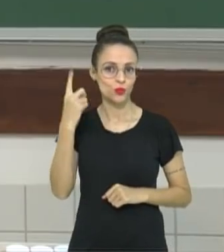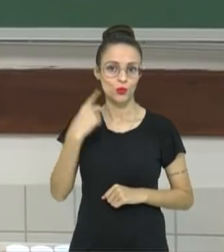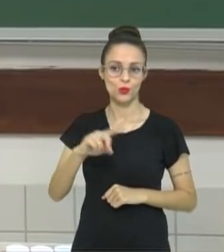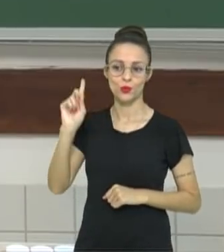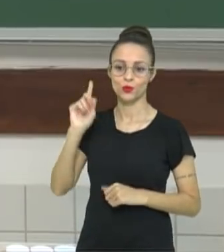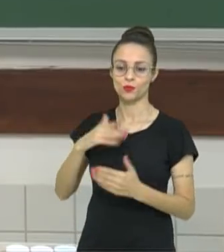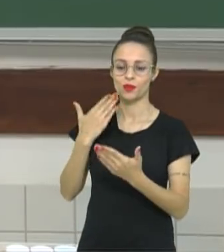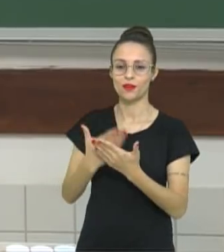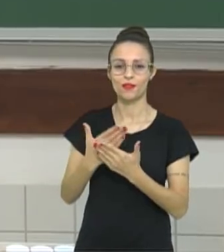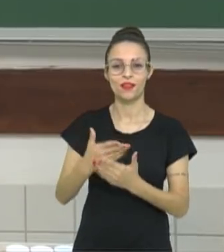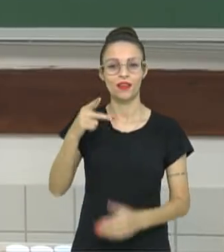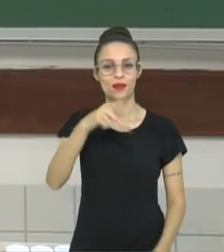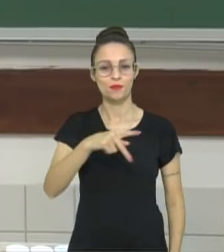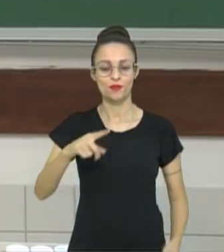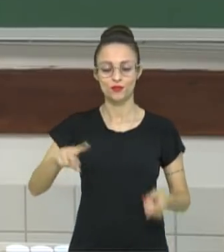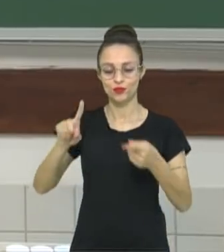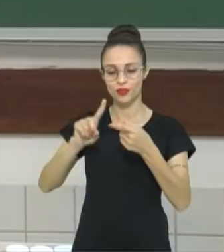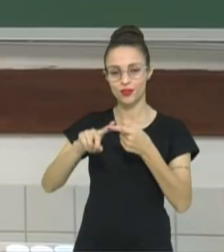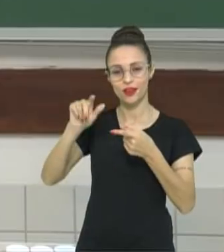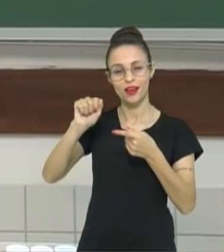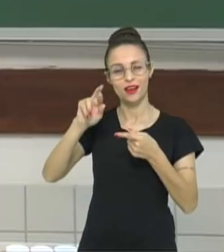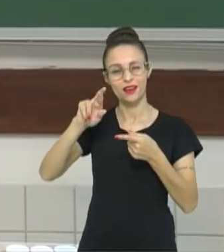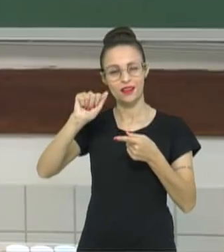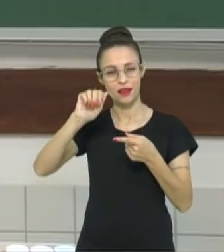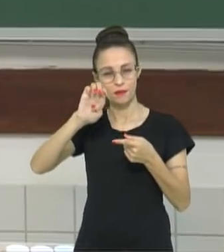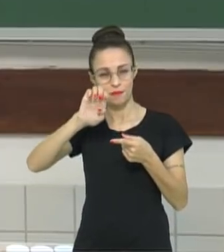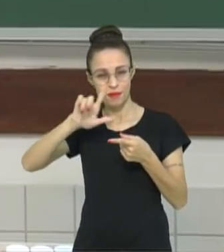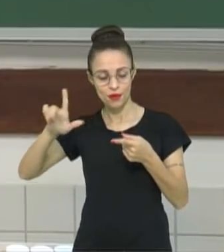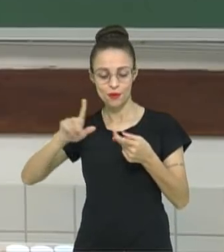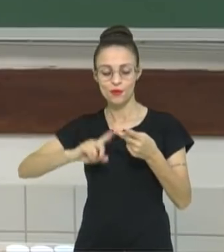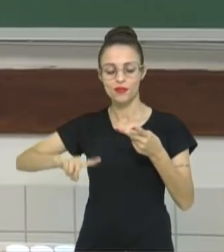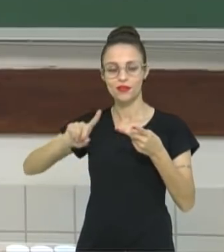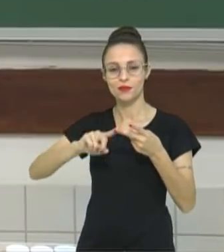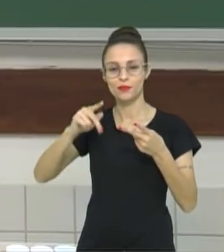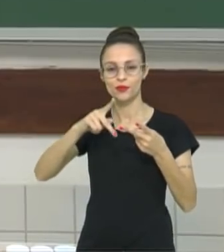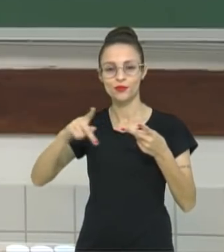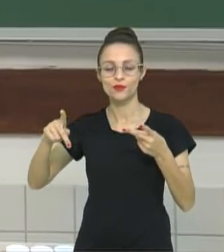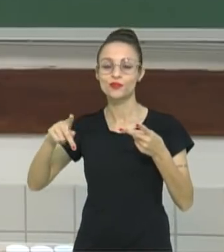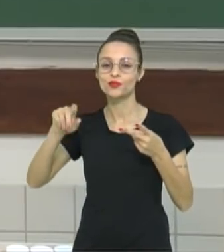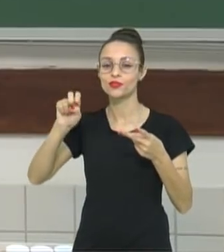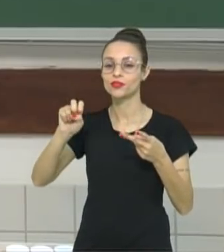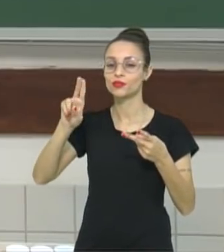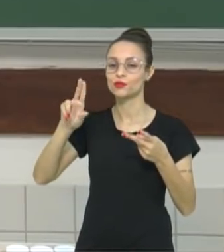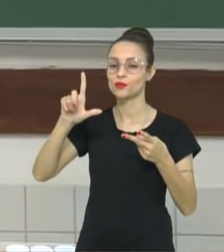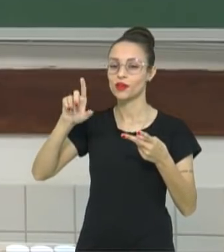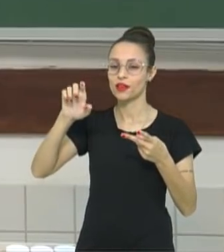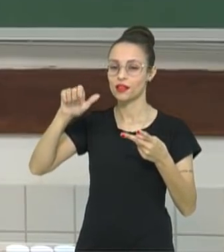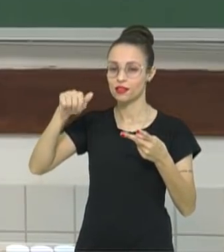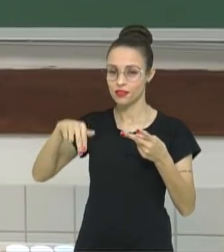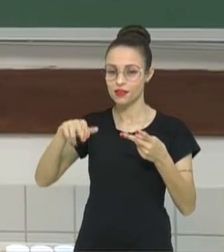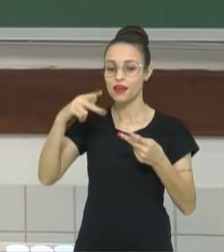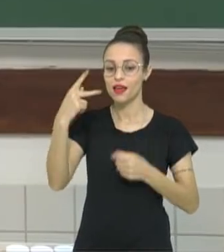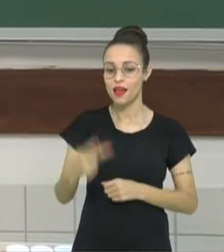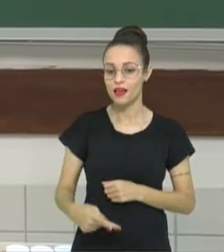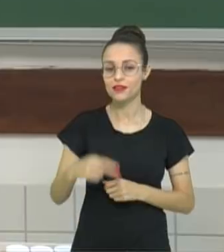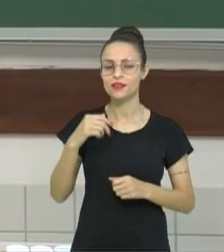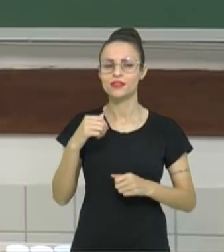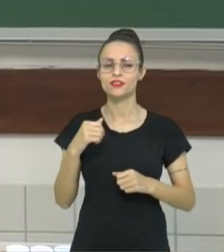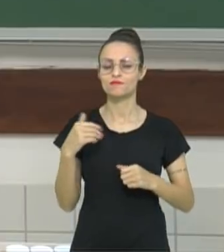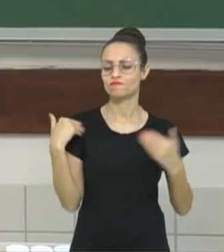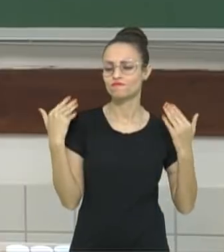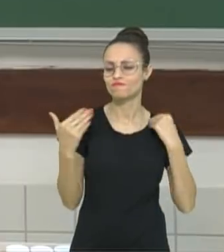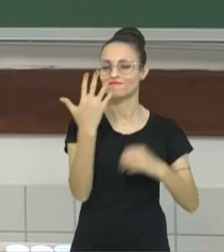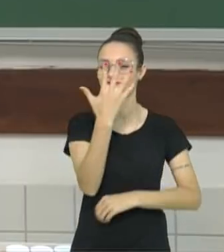as professoras Arabel e Suelen, nos nossos parques aqui em Curitiba, mostrando, a nossa